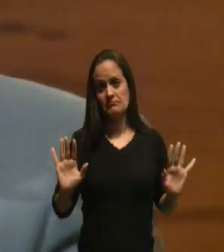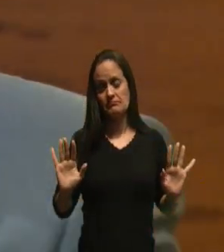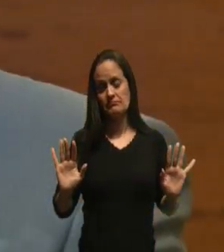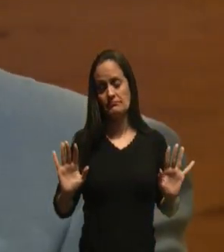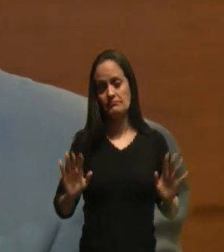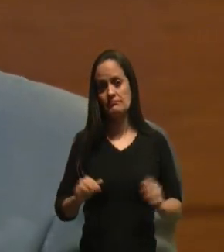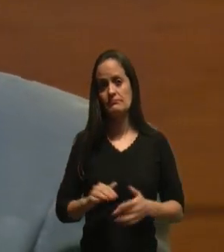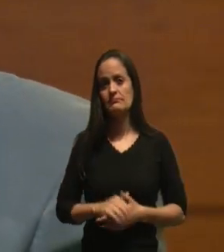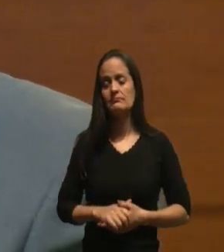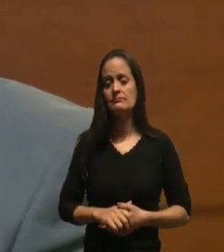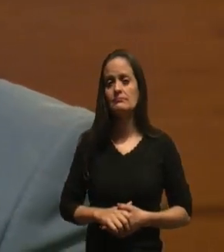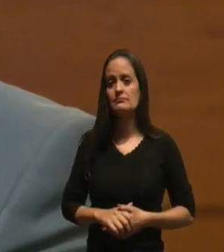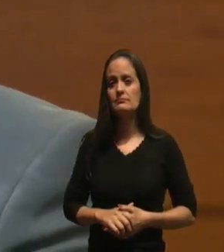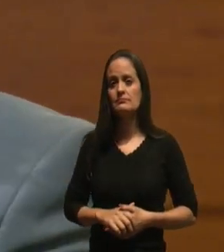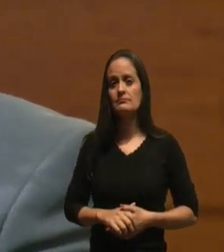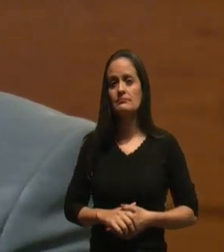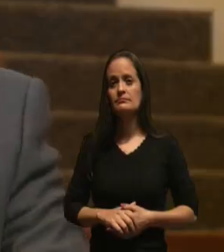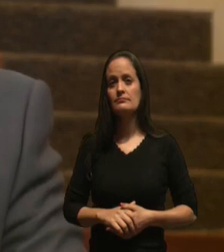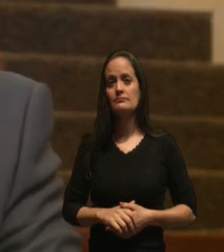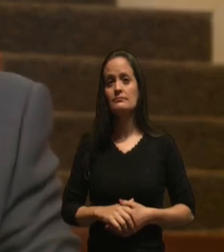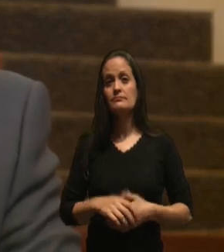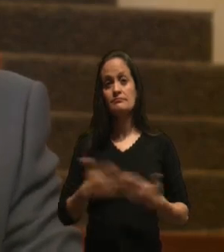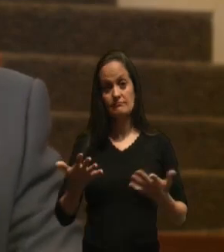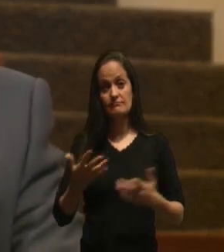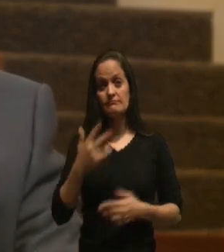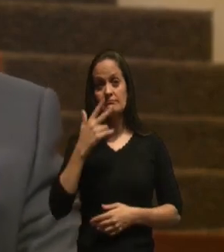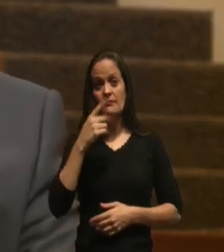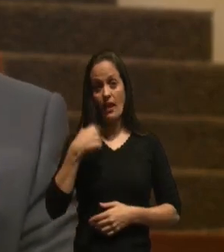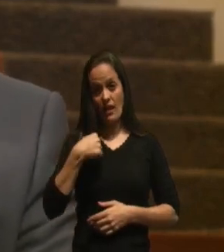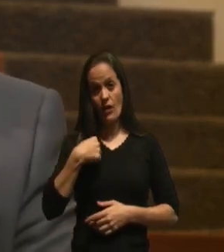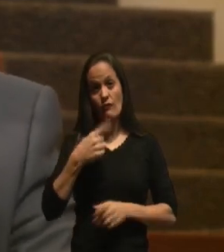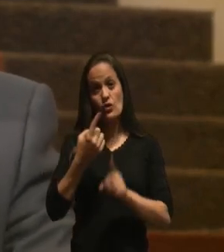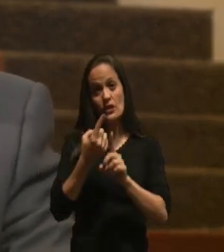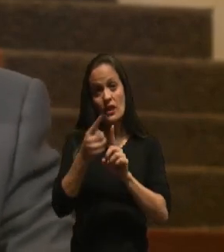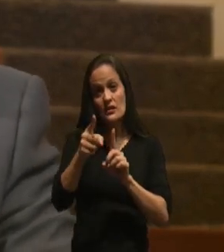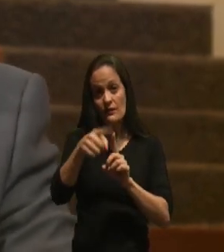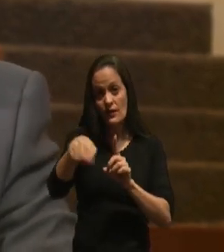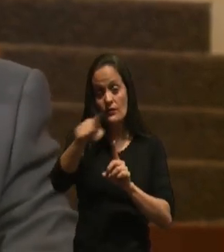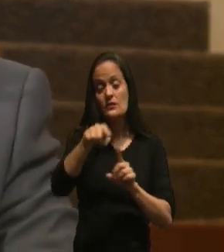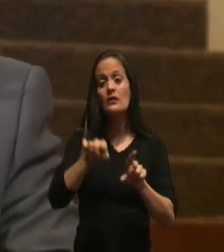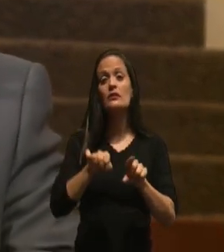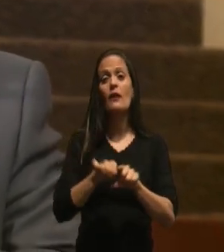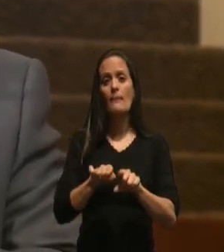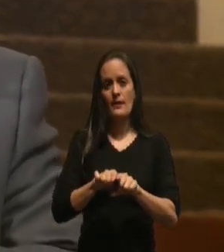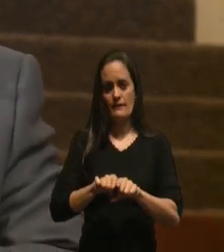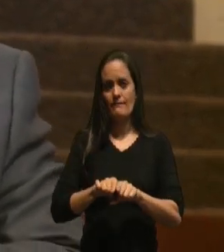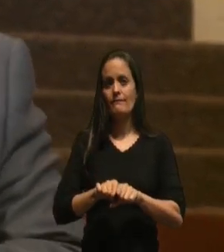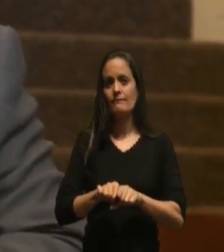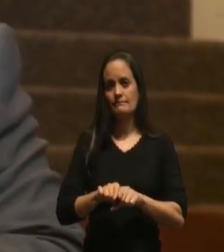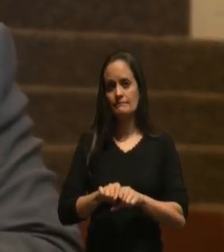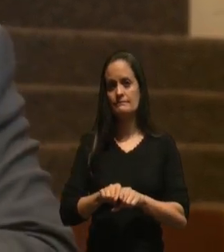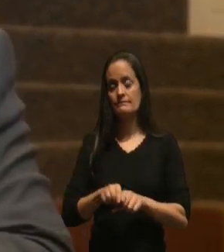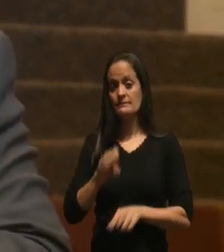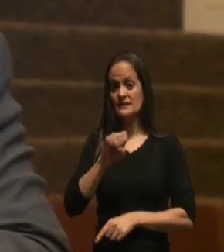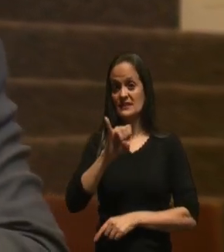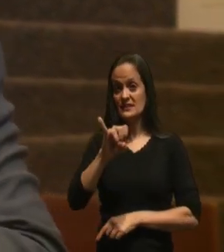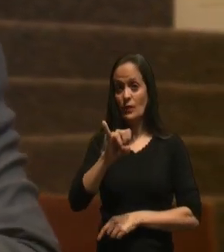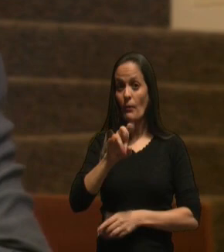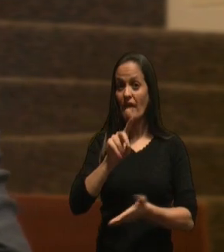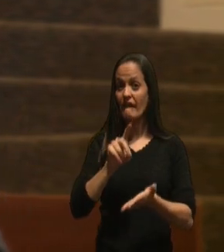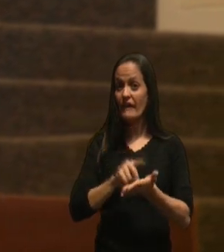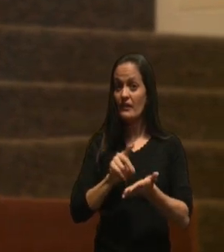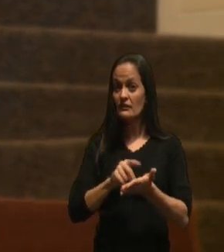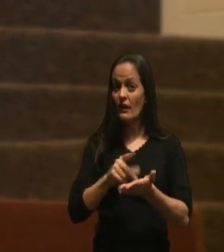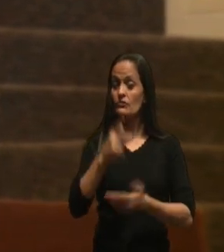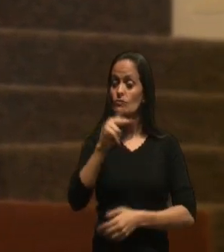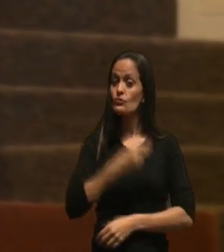falarei. Quero lhe desafiar neste momento, meu querido irmão, minha irmã, se esta é uma realidade na sua